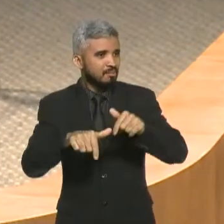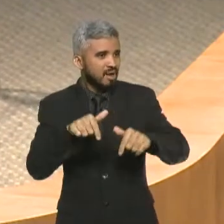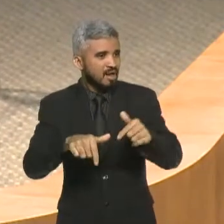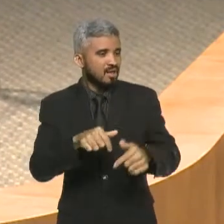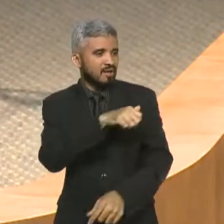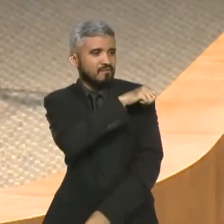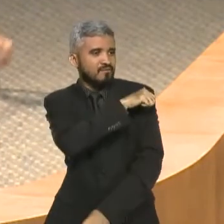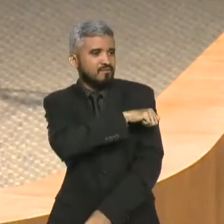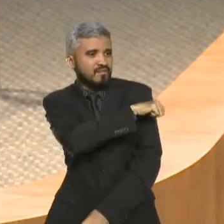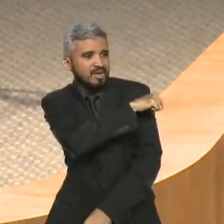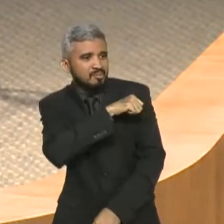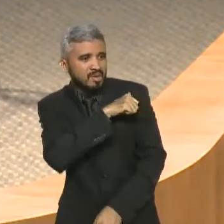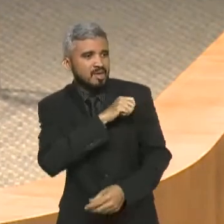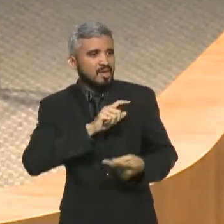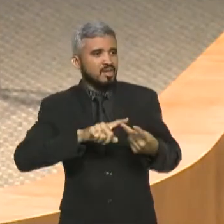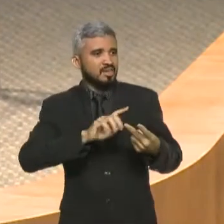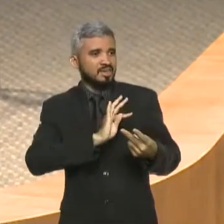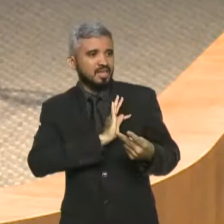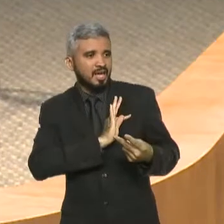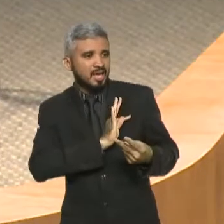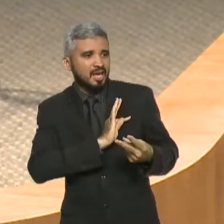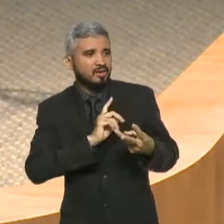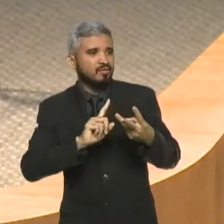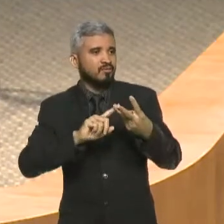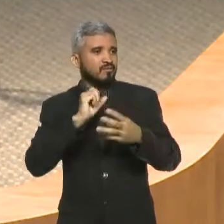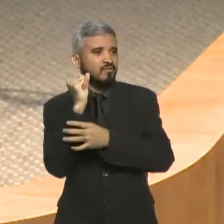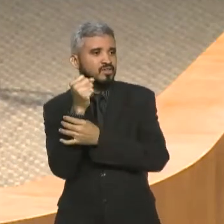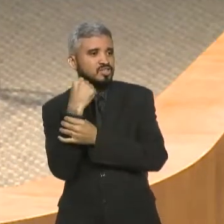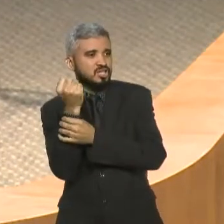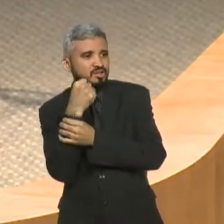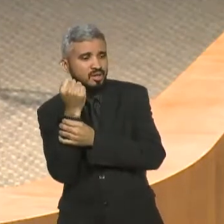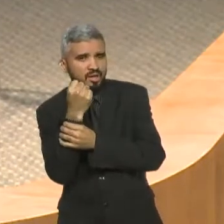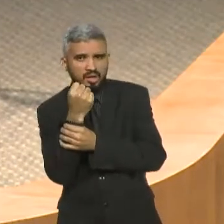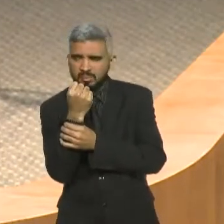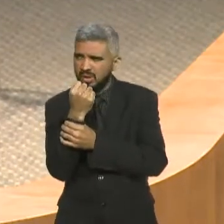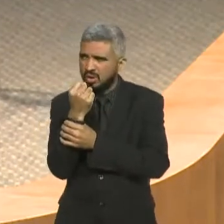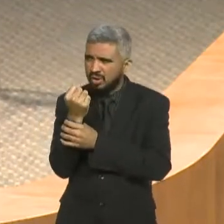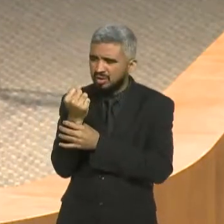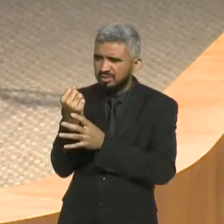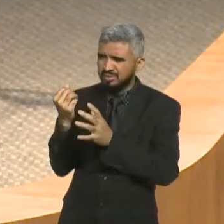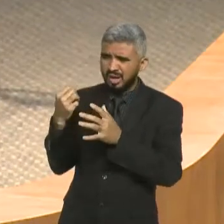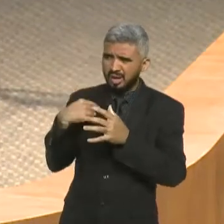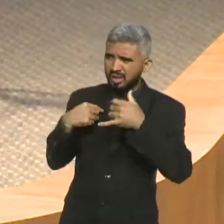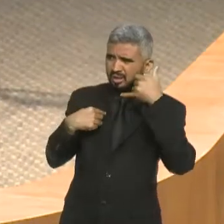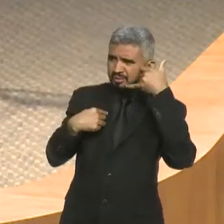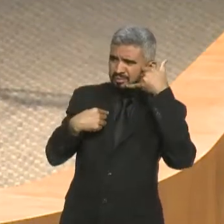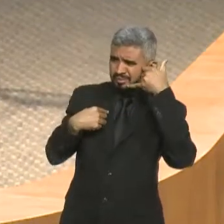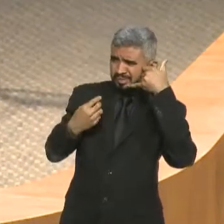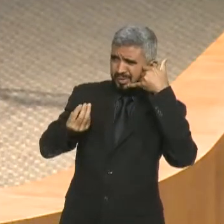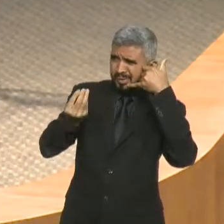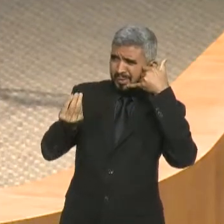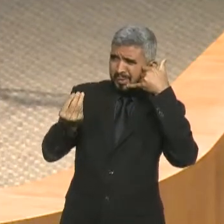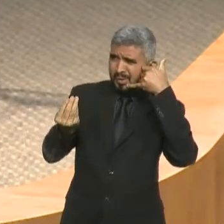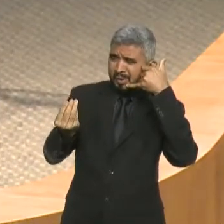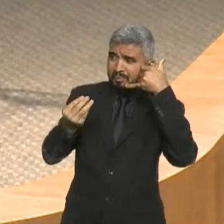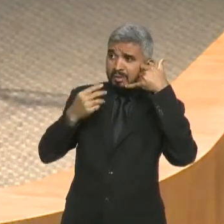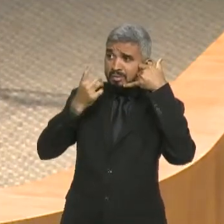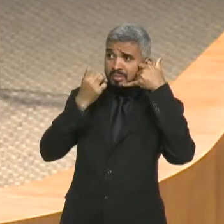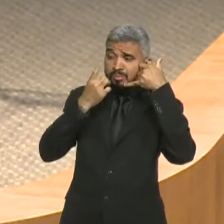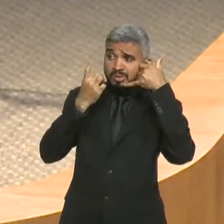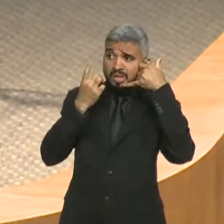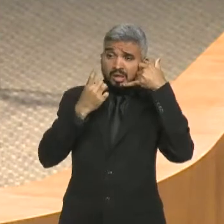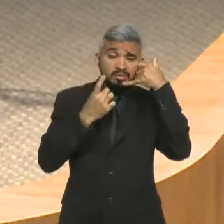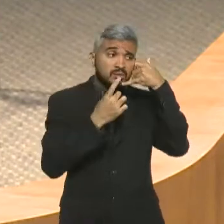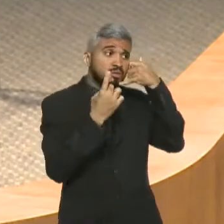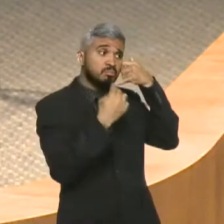enfermagem, fisioterapeuta. Eu disse, como é que é essa história? Deputado, você não pode falar meu nome, senão vou ser